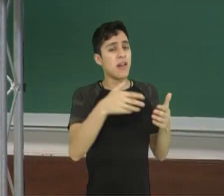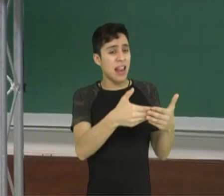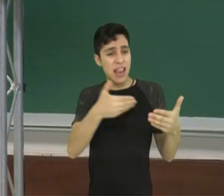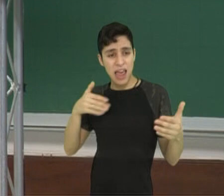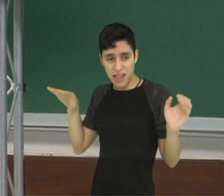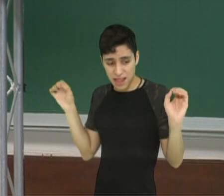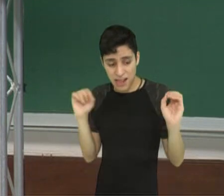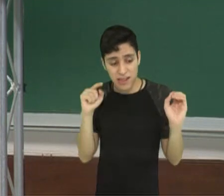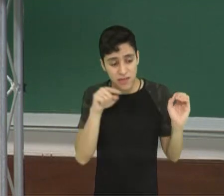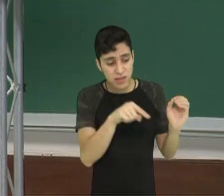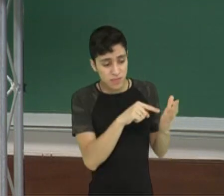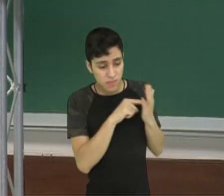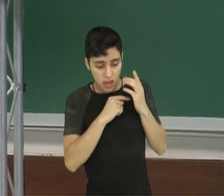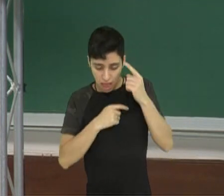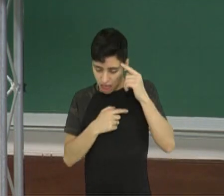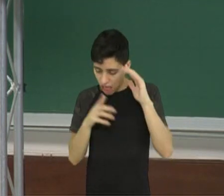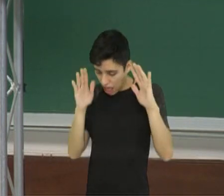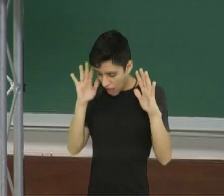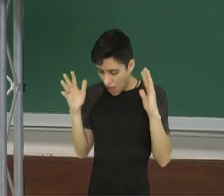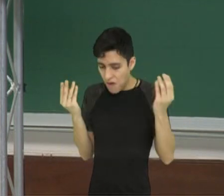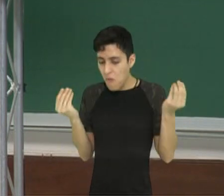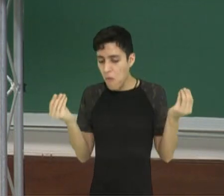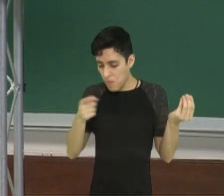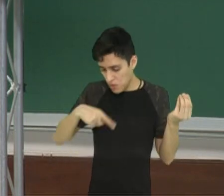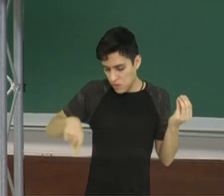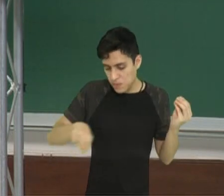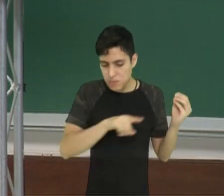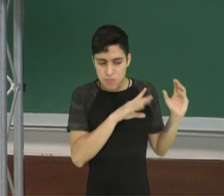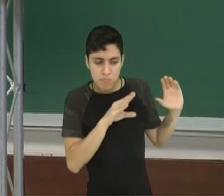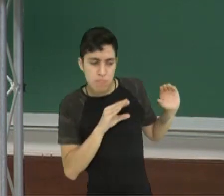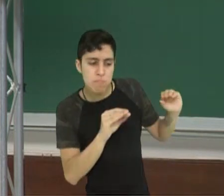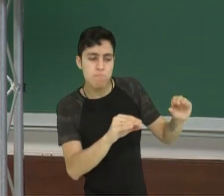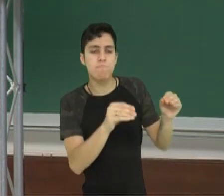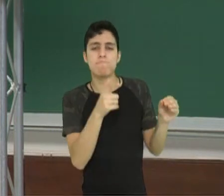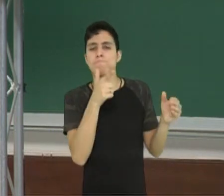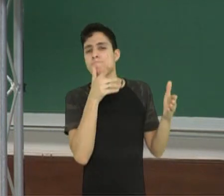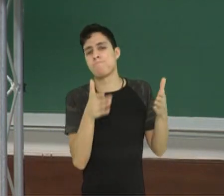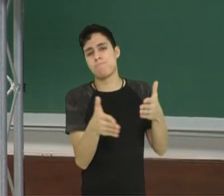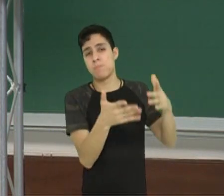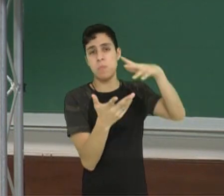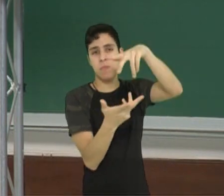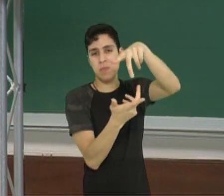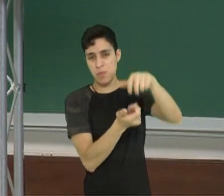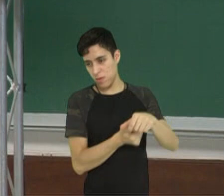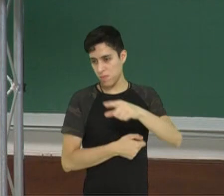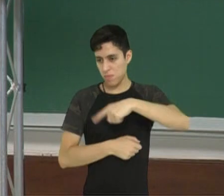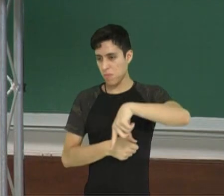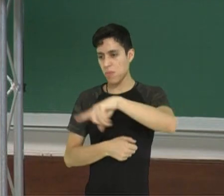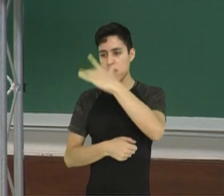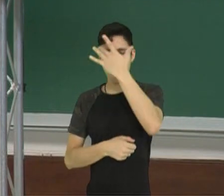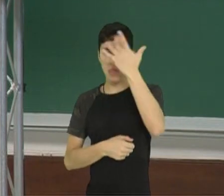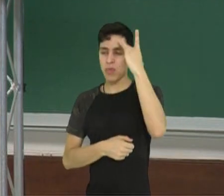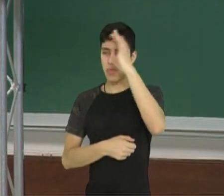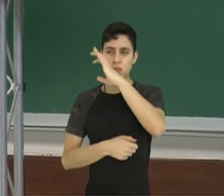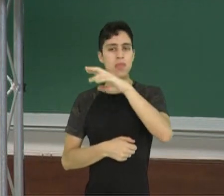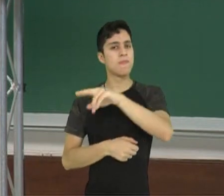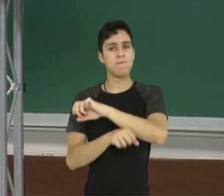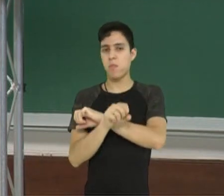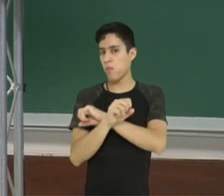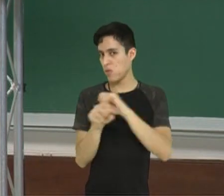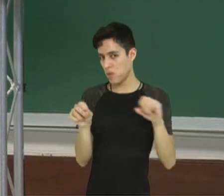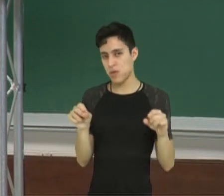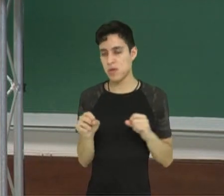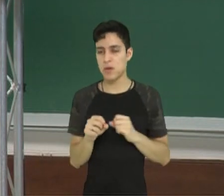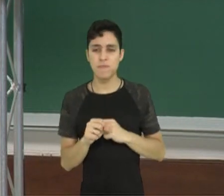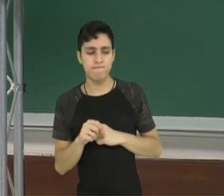no planeta. Então, ele trouxe esse olhar para a poluição e não tinha quem não percebesse. Quem passava por ali